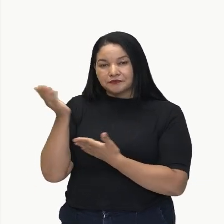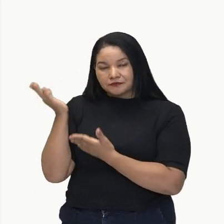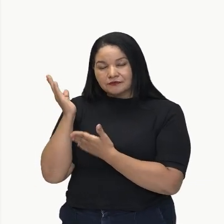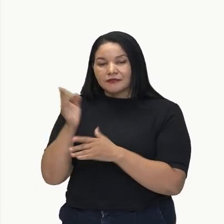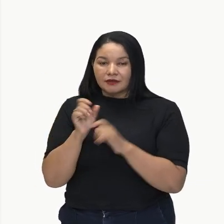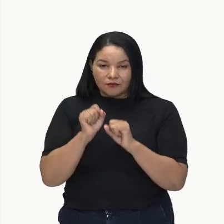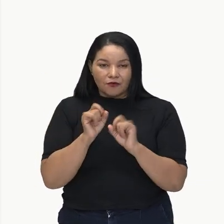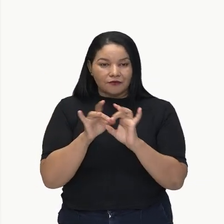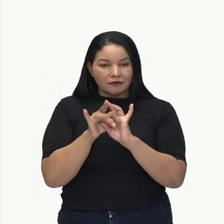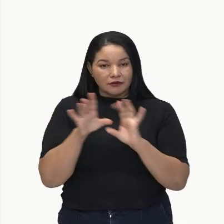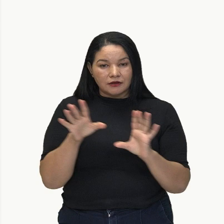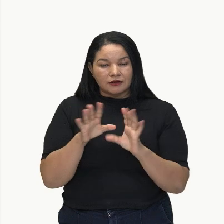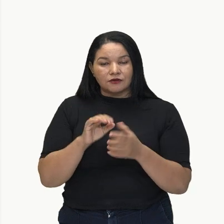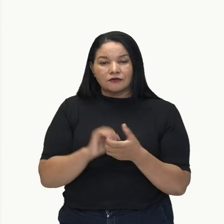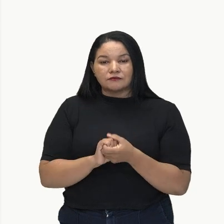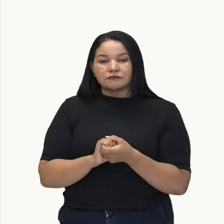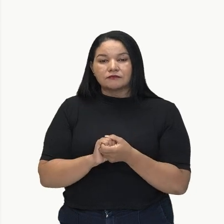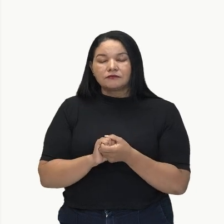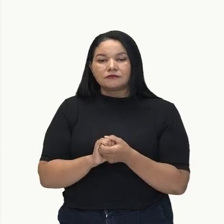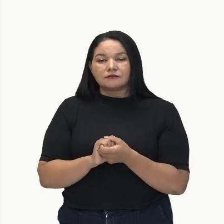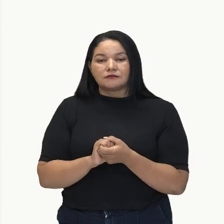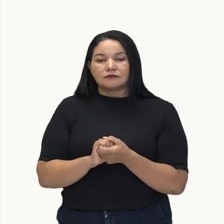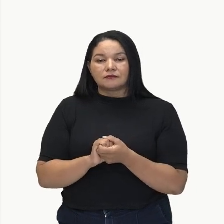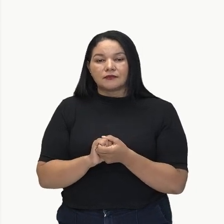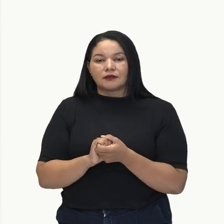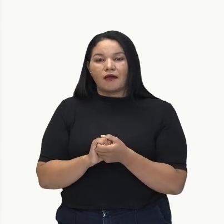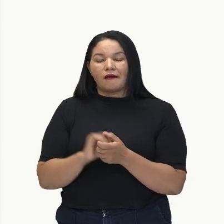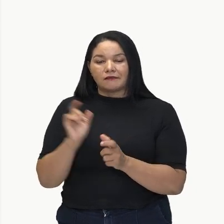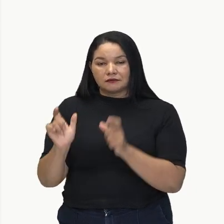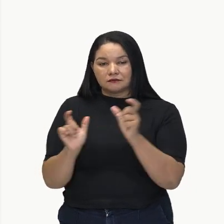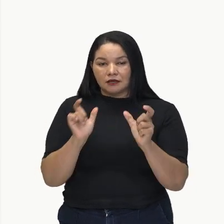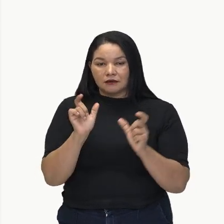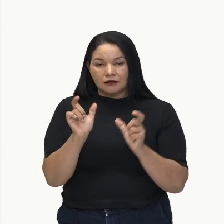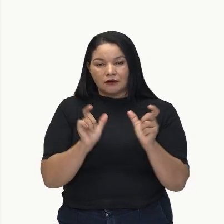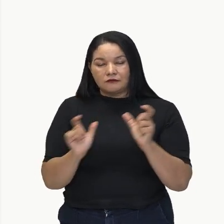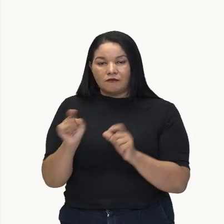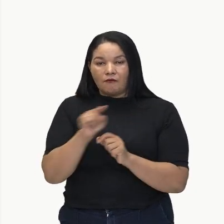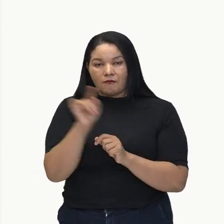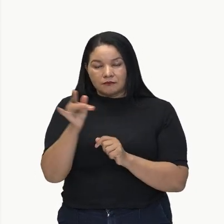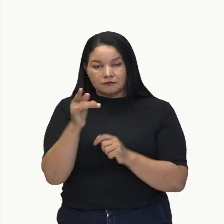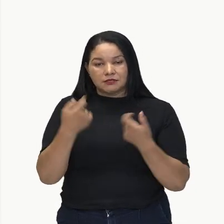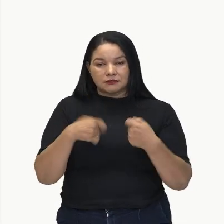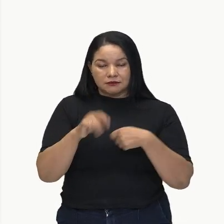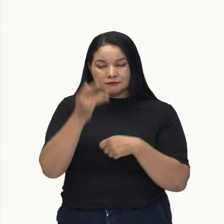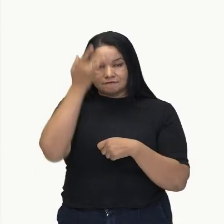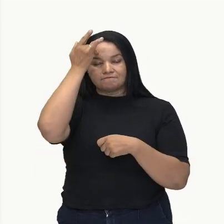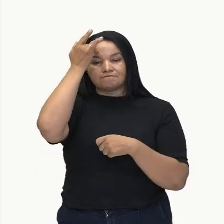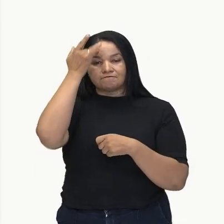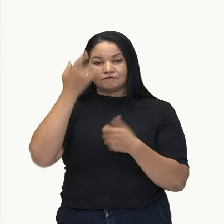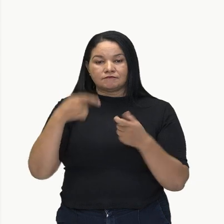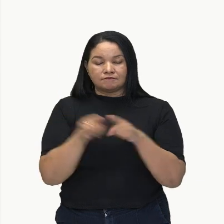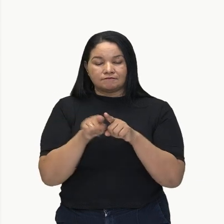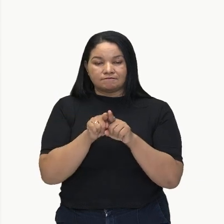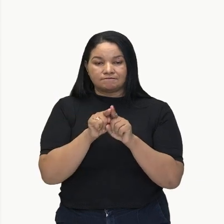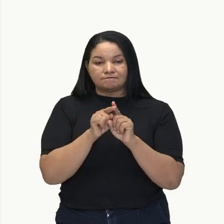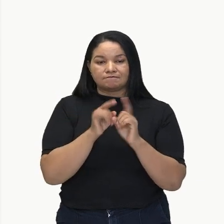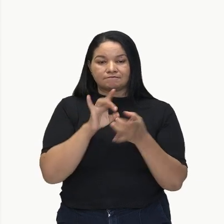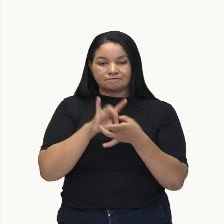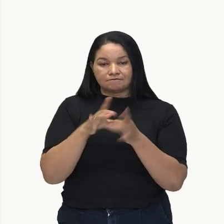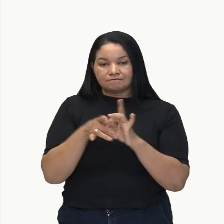os nossos heterotônicos. Observem bem para a gente fixar esse conceito.